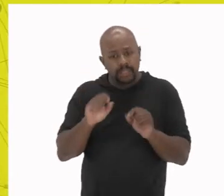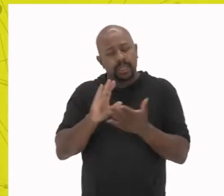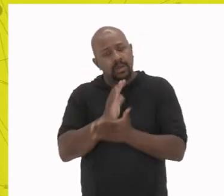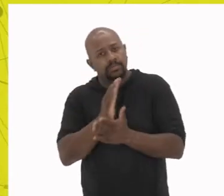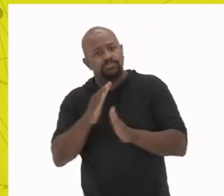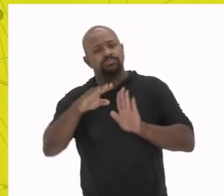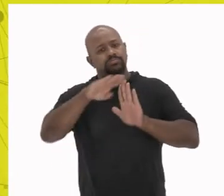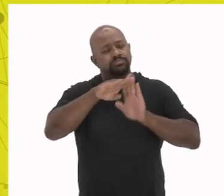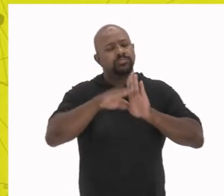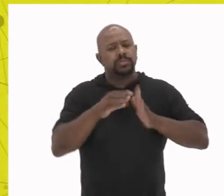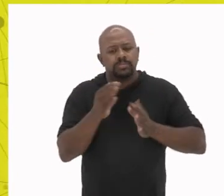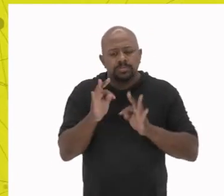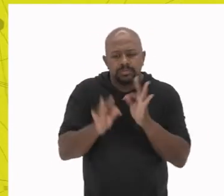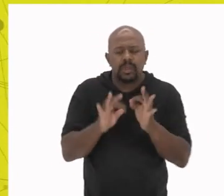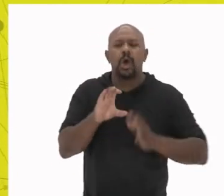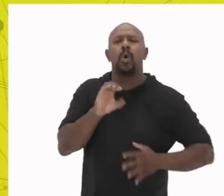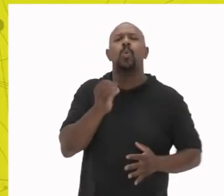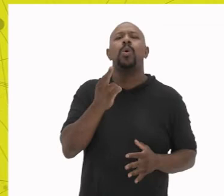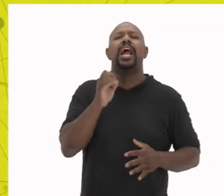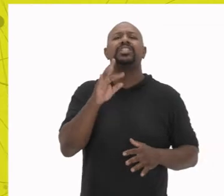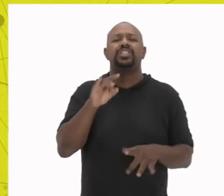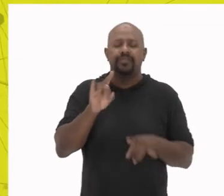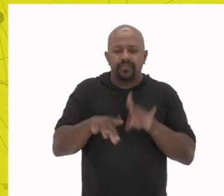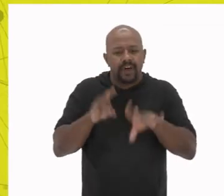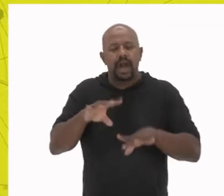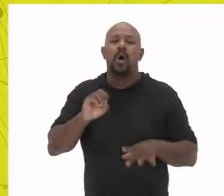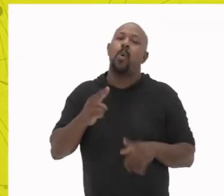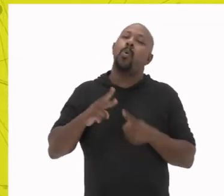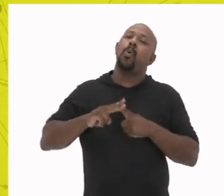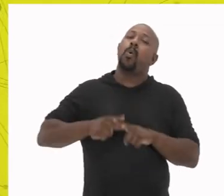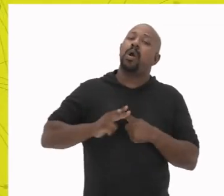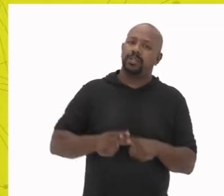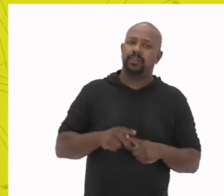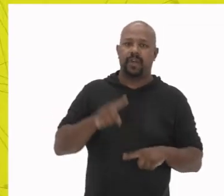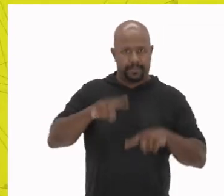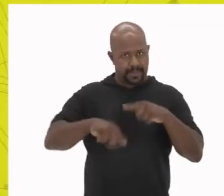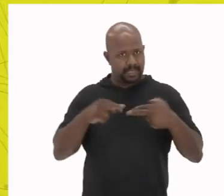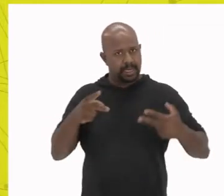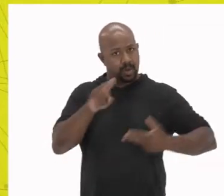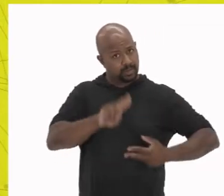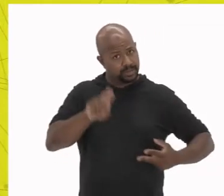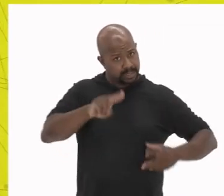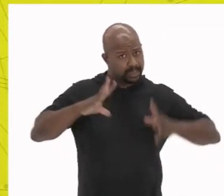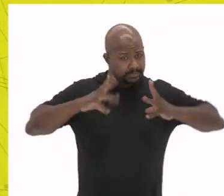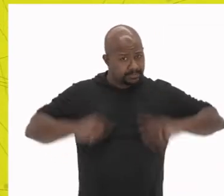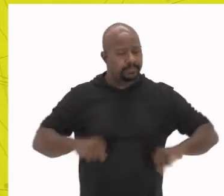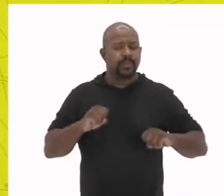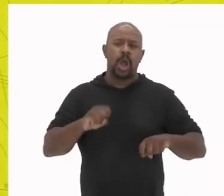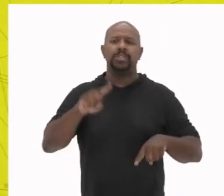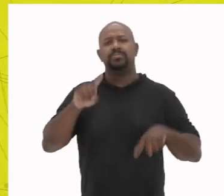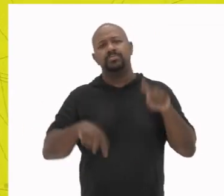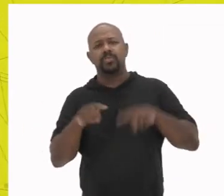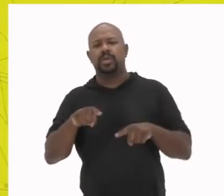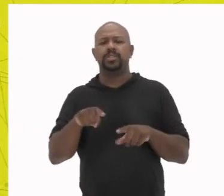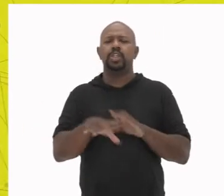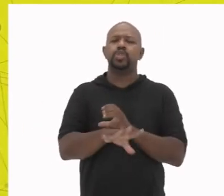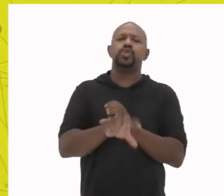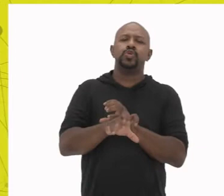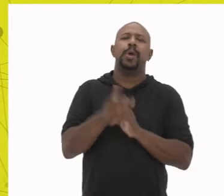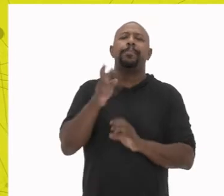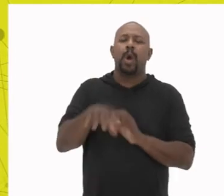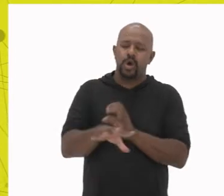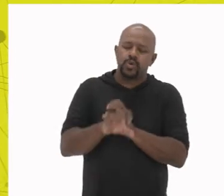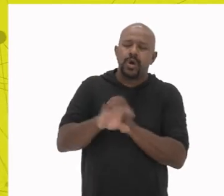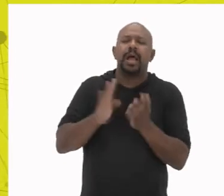ser considerados procedimentos da conservação curativa ou corretiva. Os materiais utilizados na higienização podem